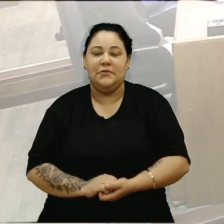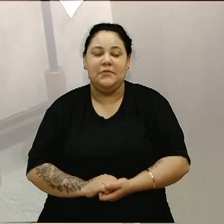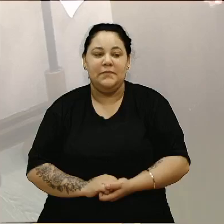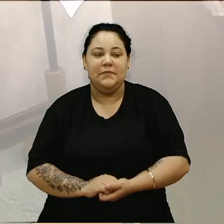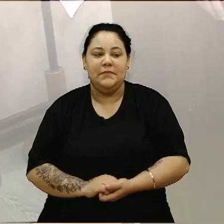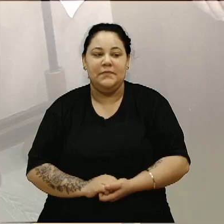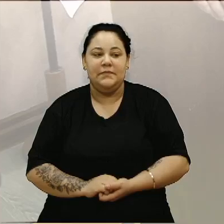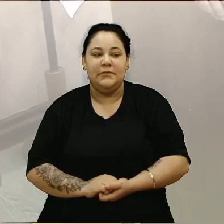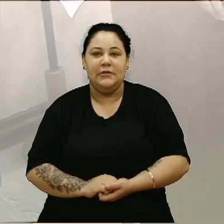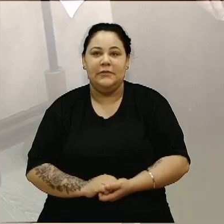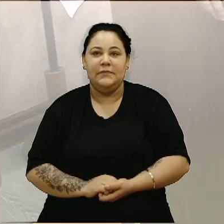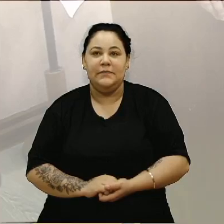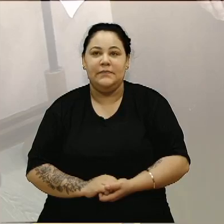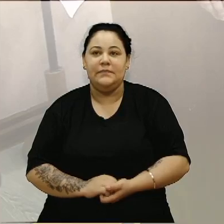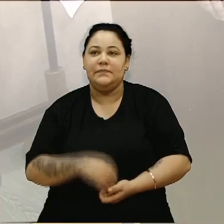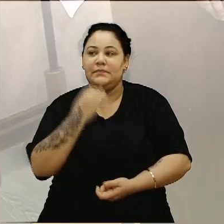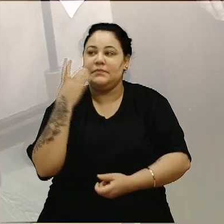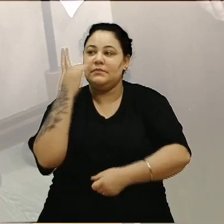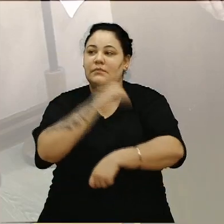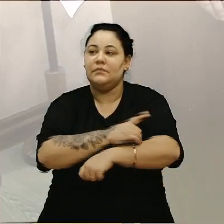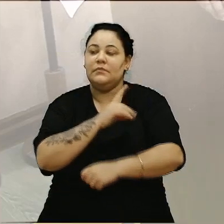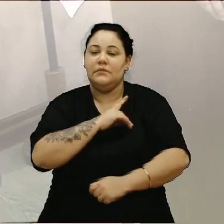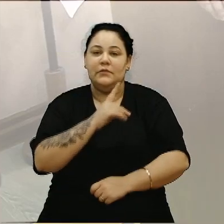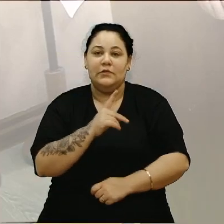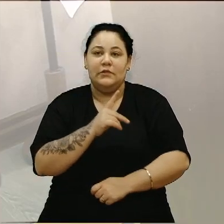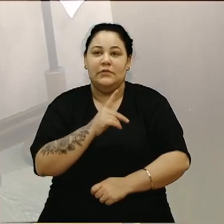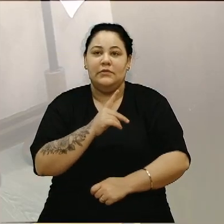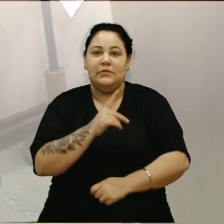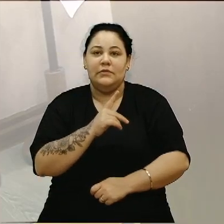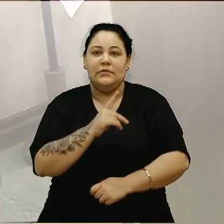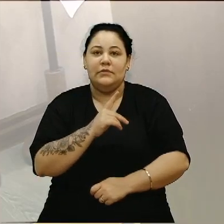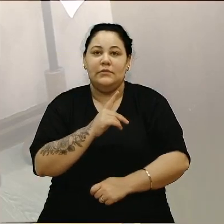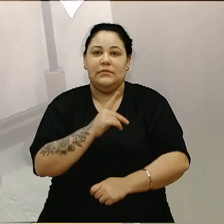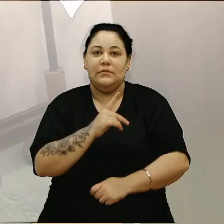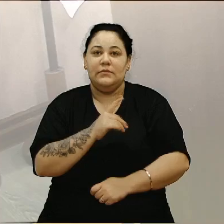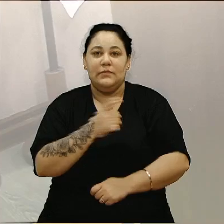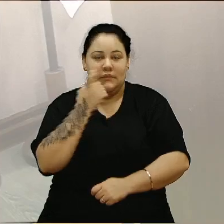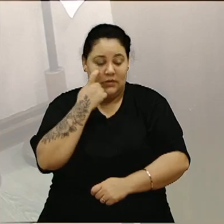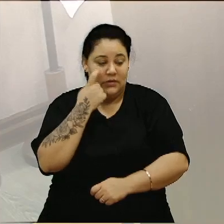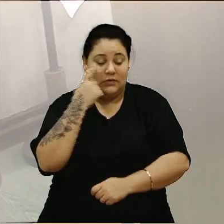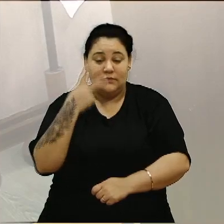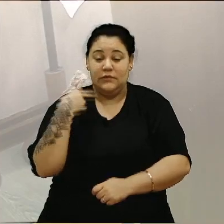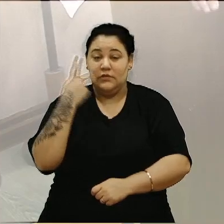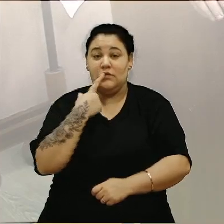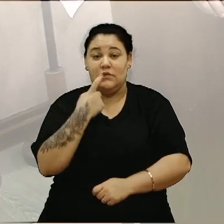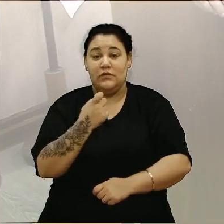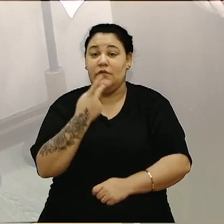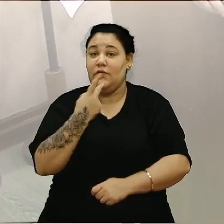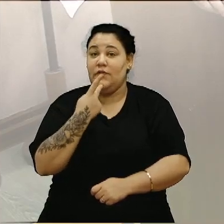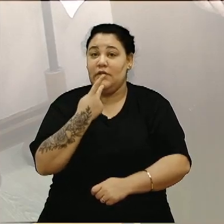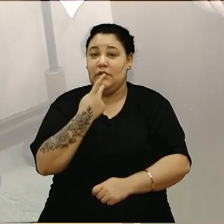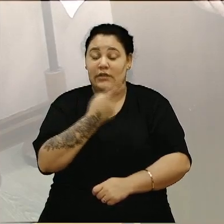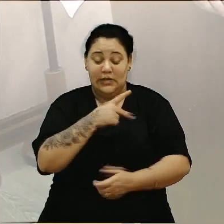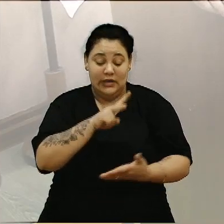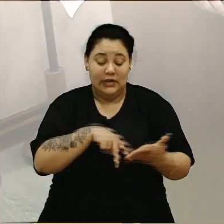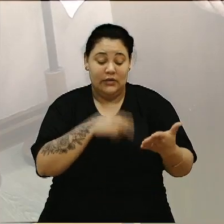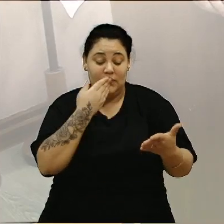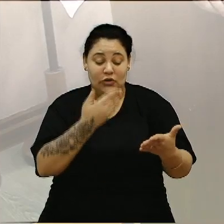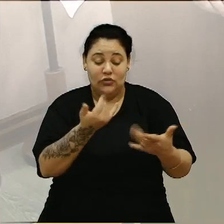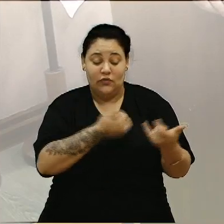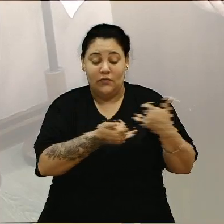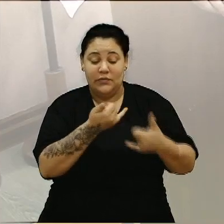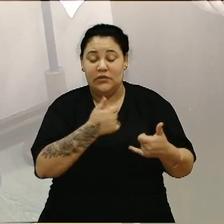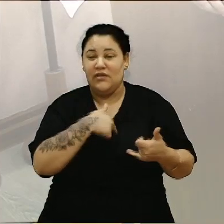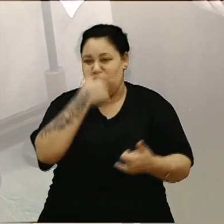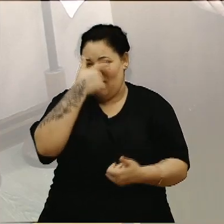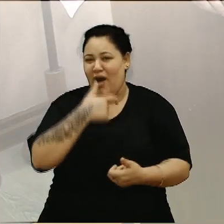Bom dia, senhora presidente, senhoras e senhores vereadores. Olha, vereadora Rosa, eu vou dizer que para a senhora aqui, que lendo o seu pedido de informação, eu acho